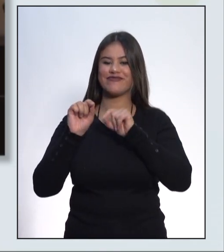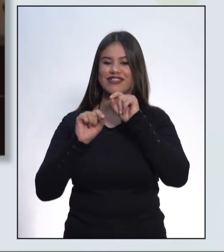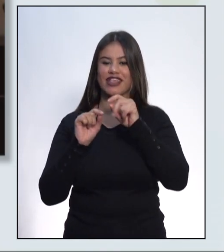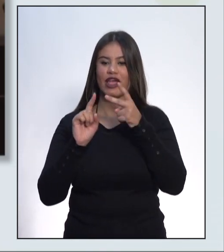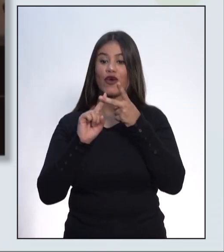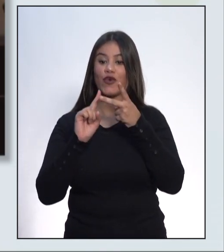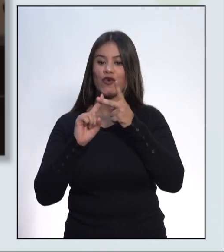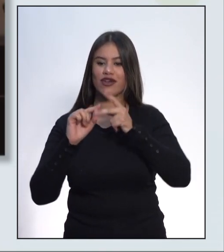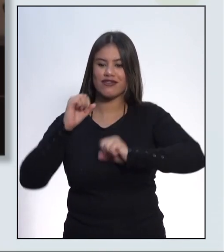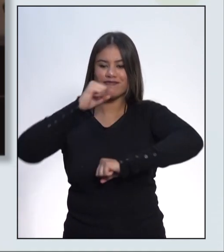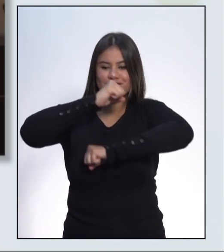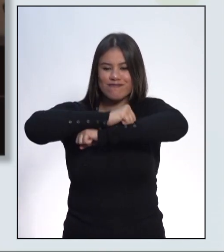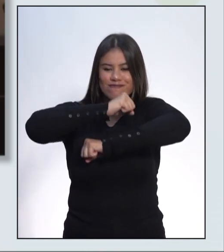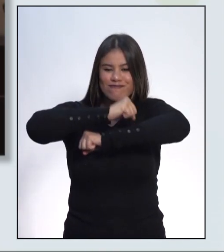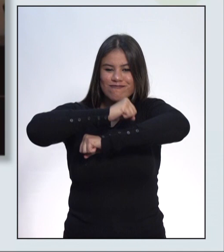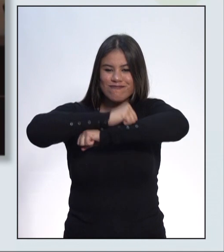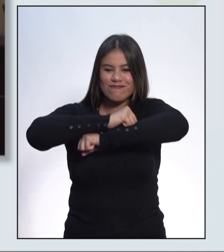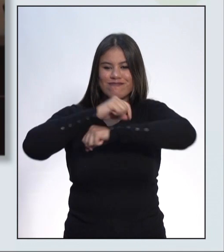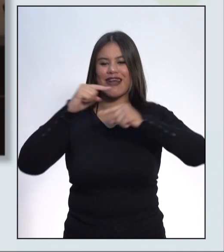minha pausa,